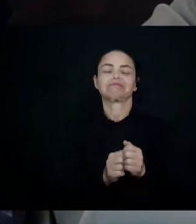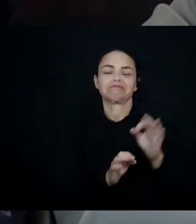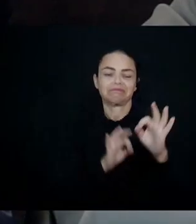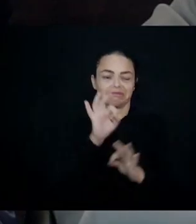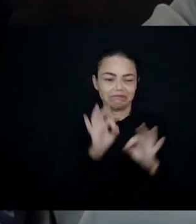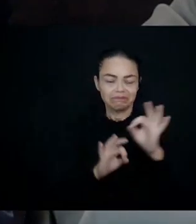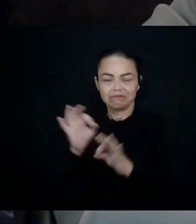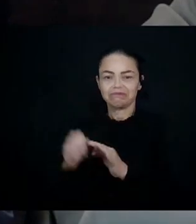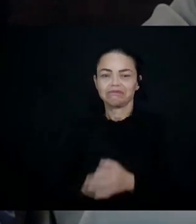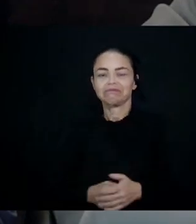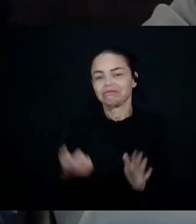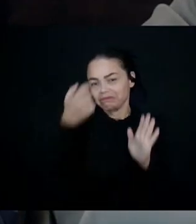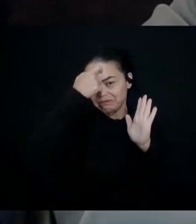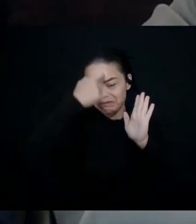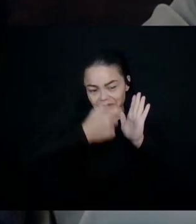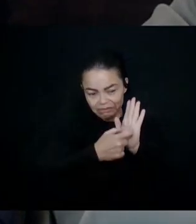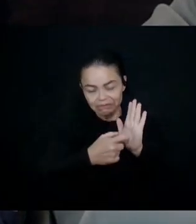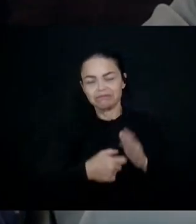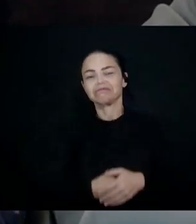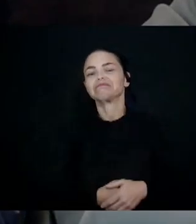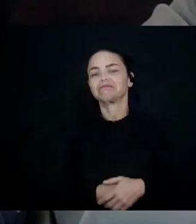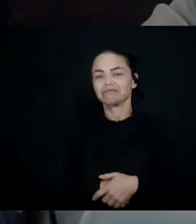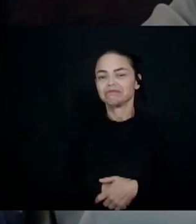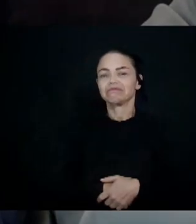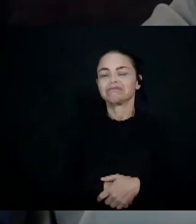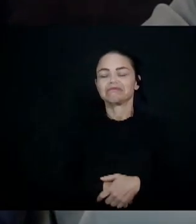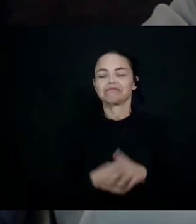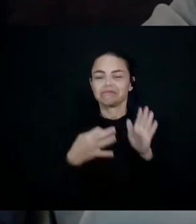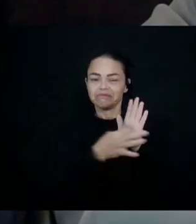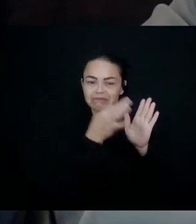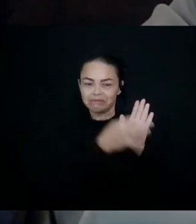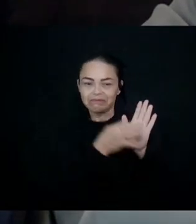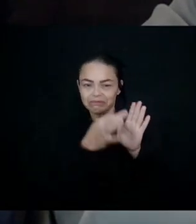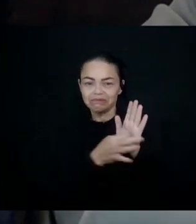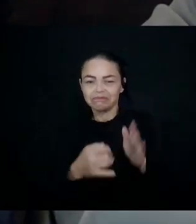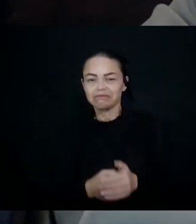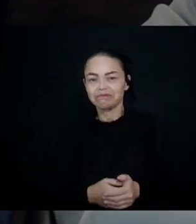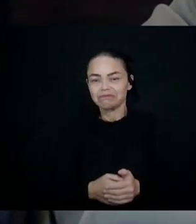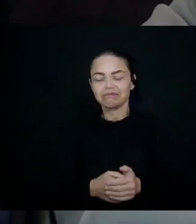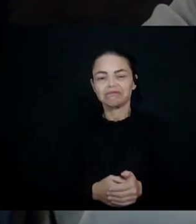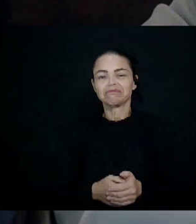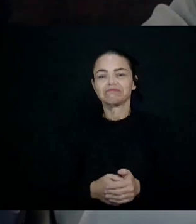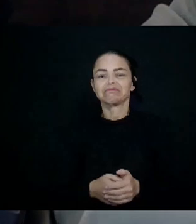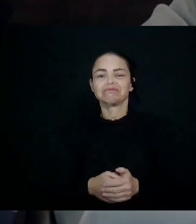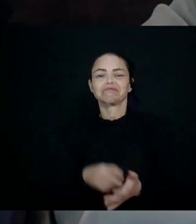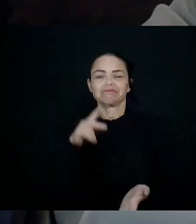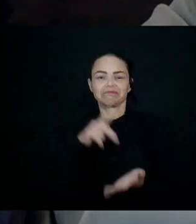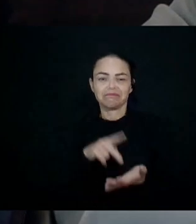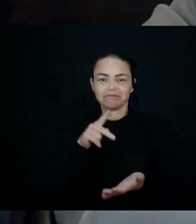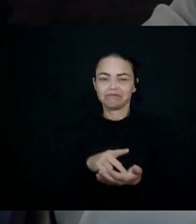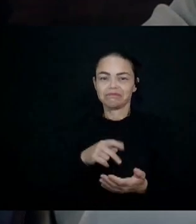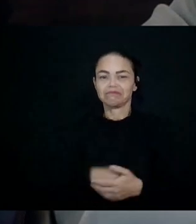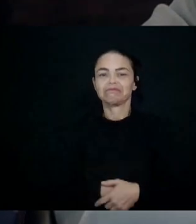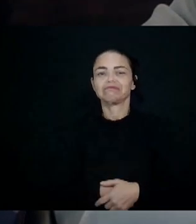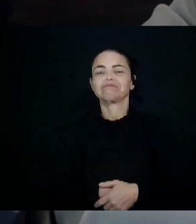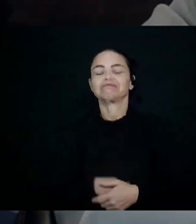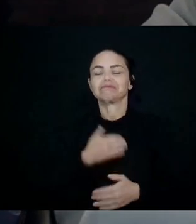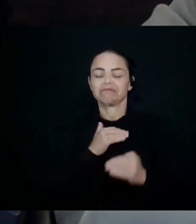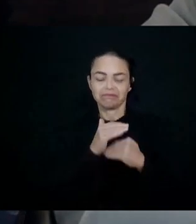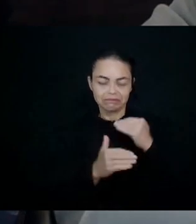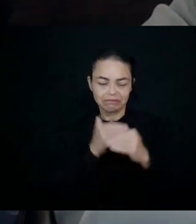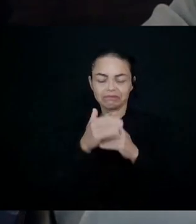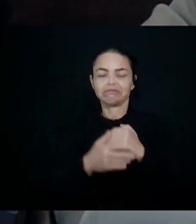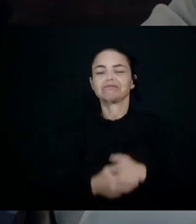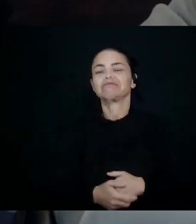inteligência artificial, ela deu essa sugestão. A ideia consolidada mesmo foi eu que desenvolvi,